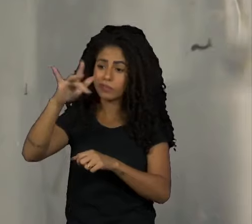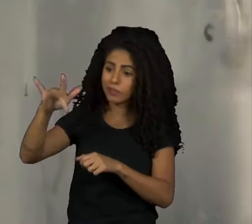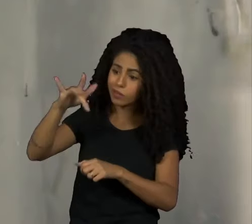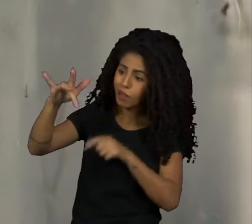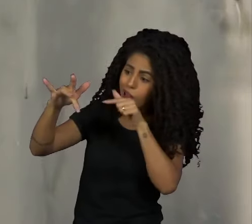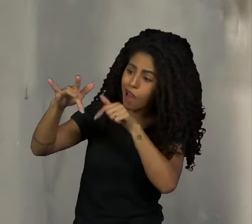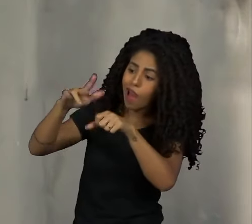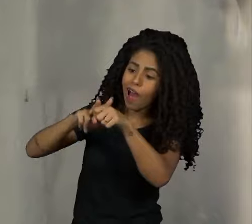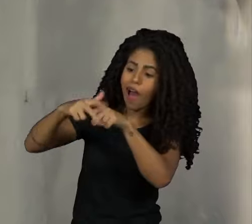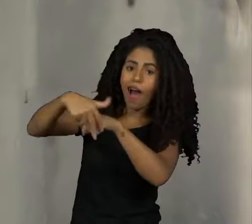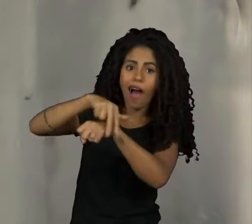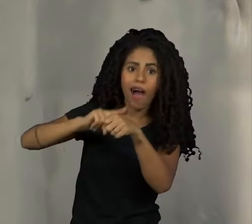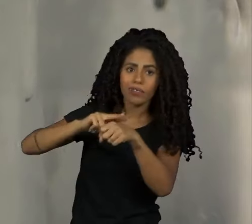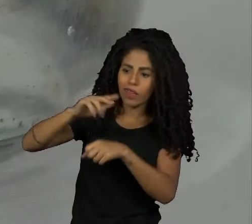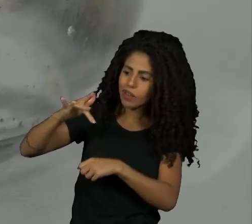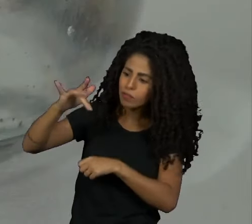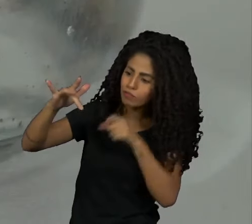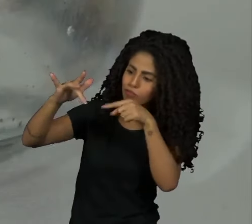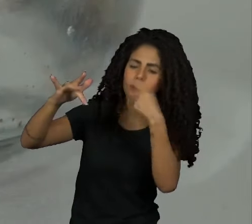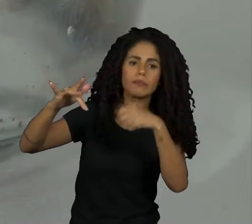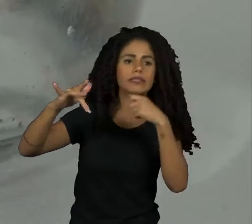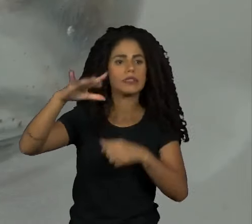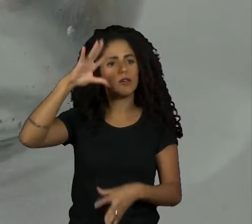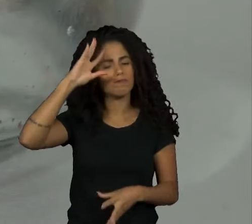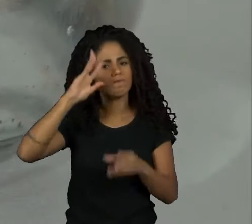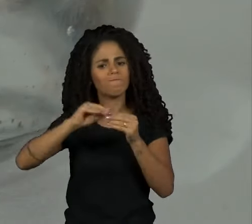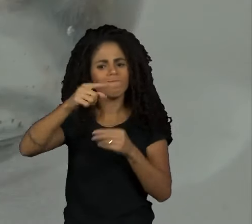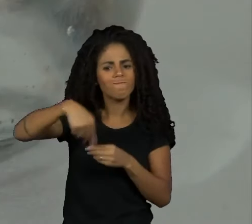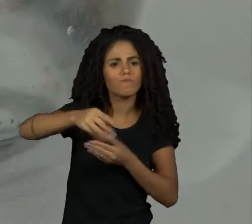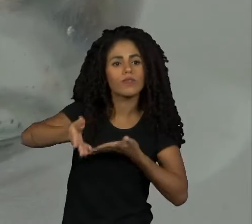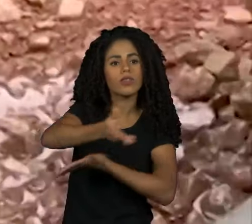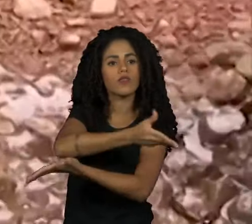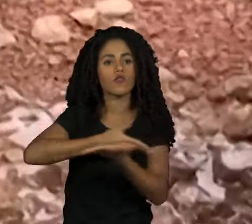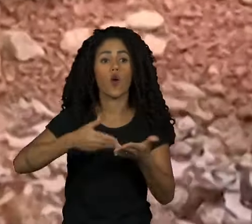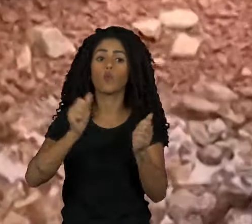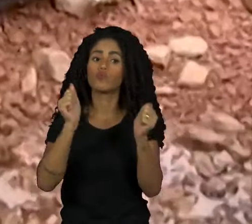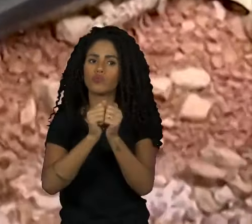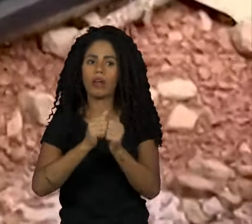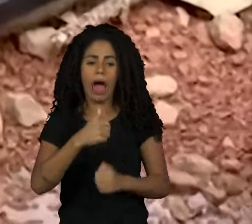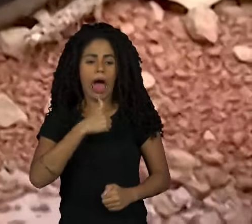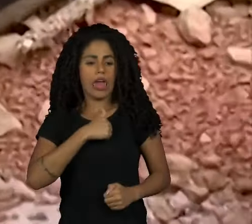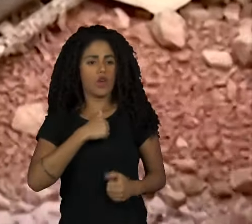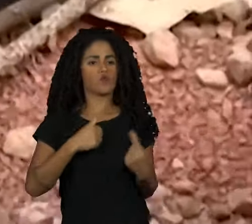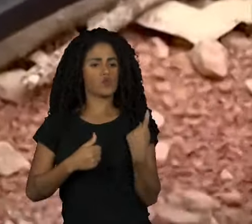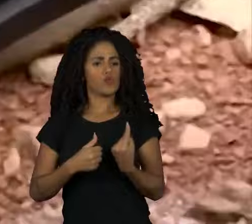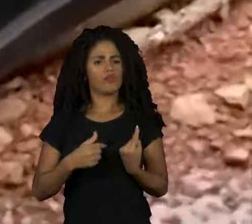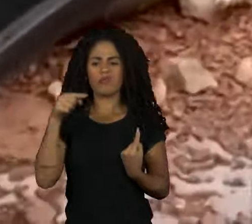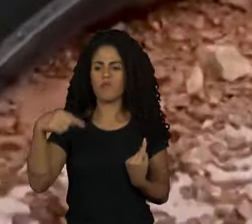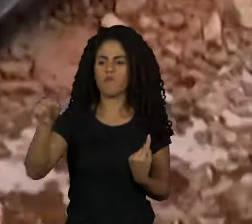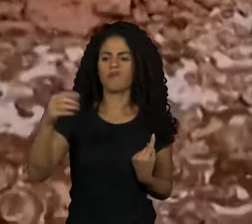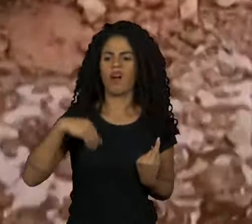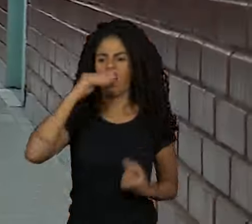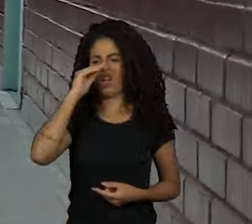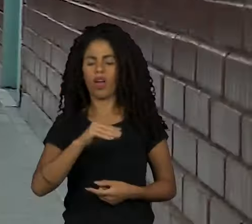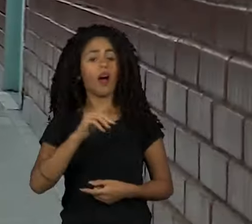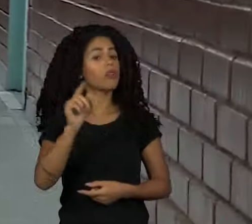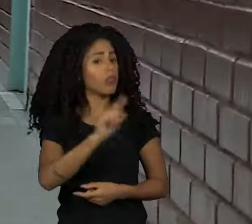ser uma conscientização coletiva. Não adianta eu cuidar do meu e o meu vizinho não